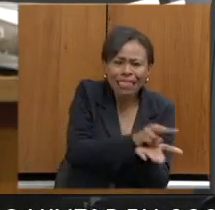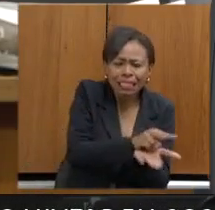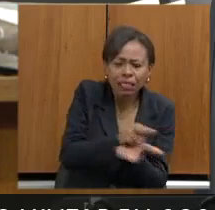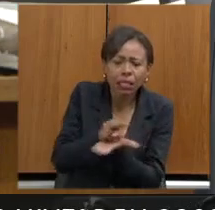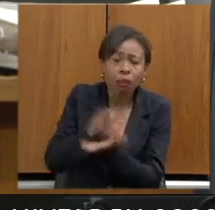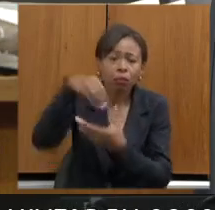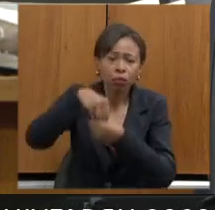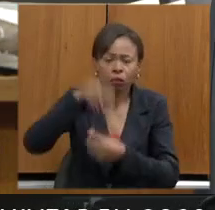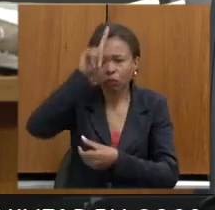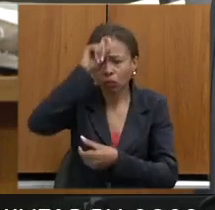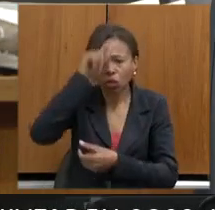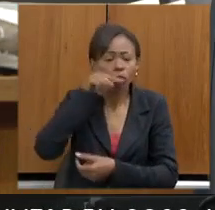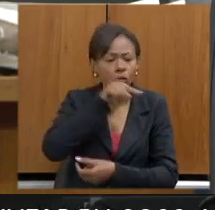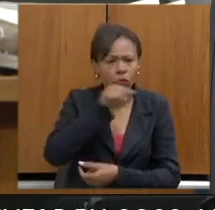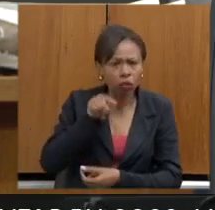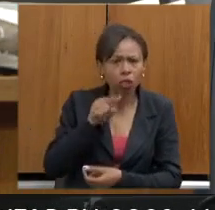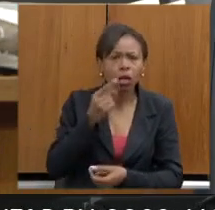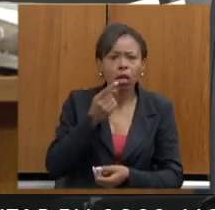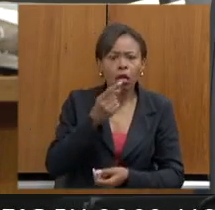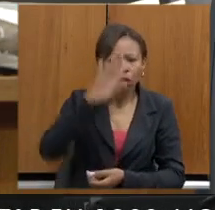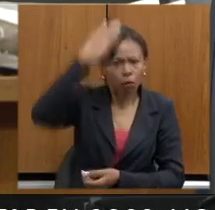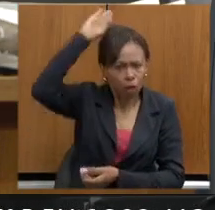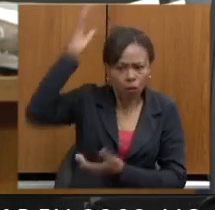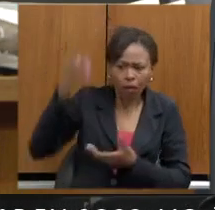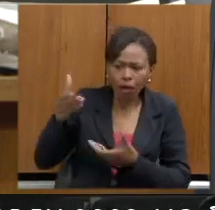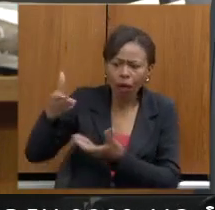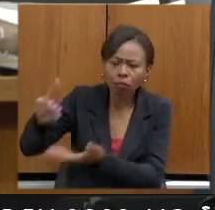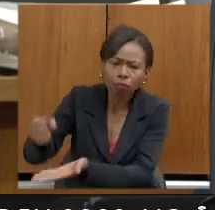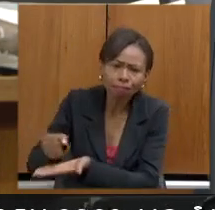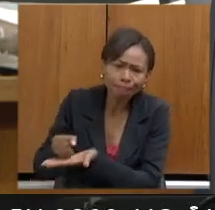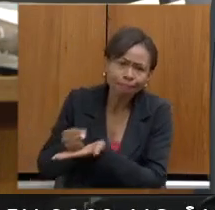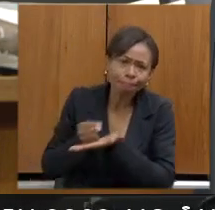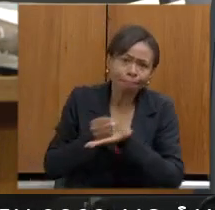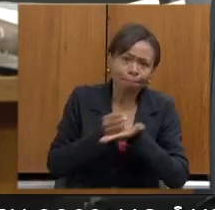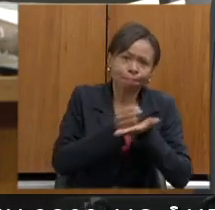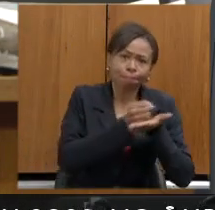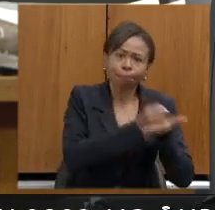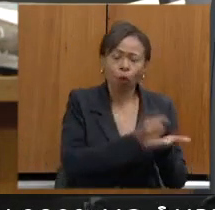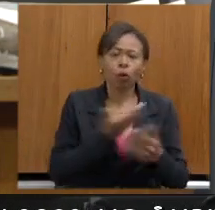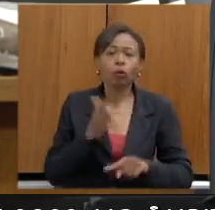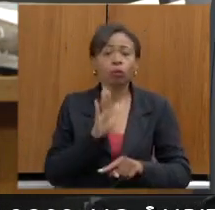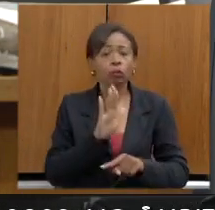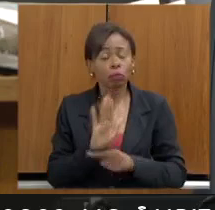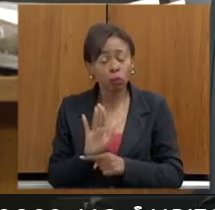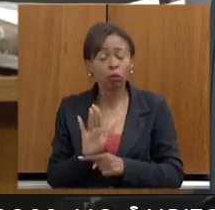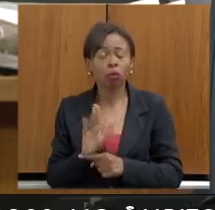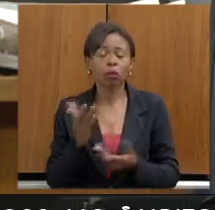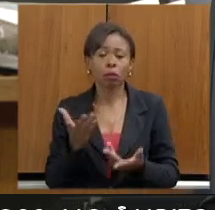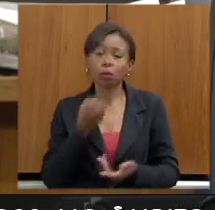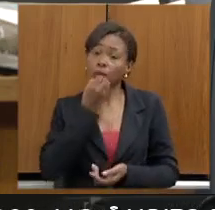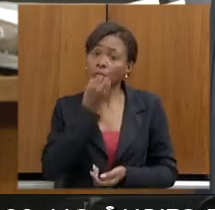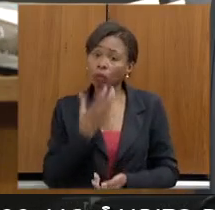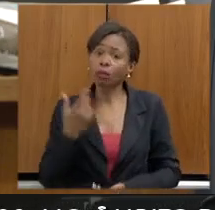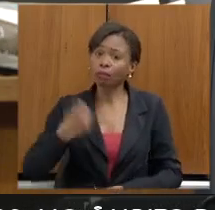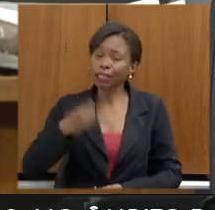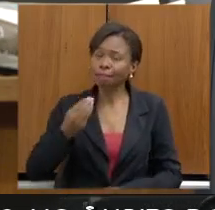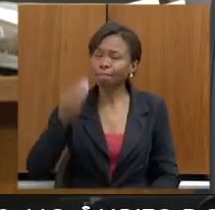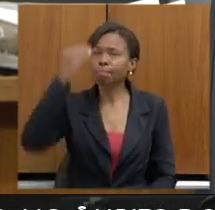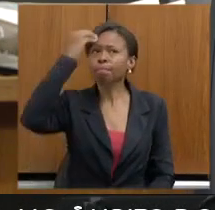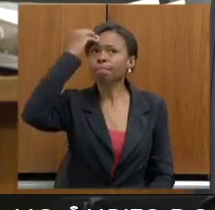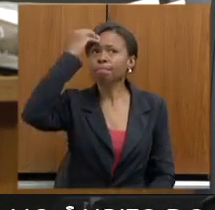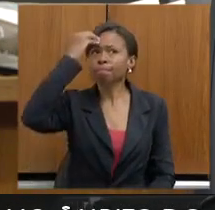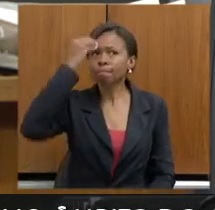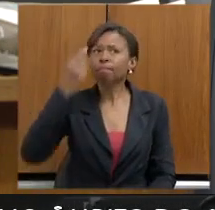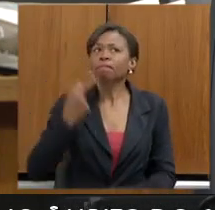pessoas enfermas acamadas foi realmente uma operação que tem que ser guardada é